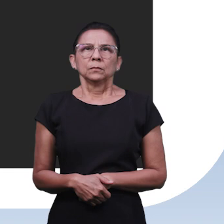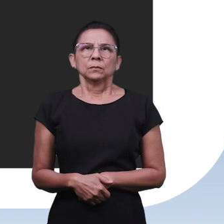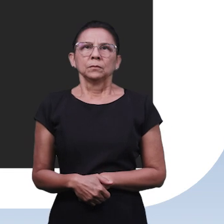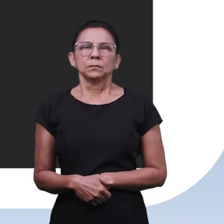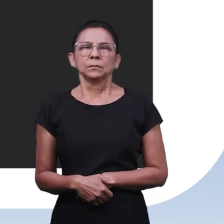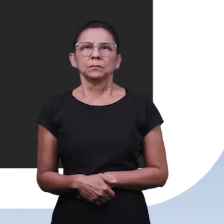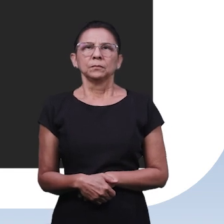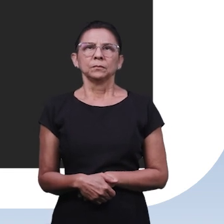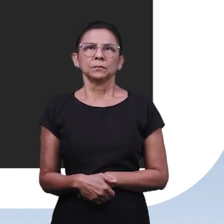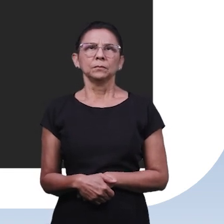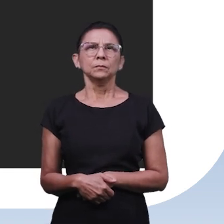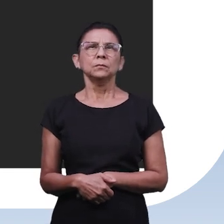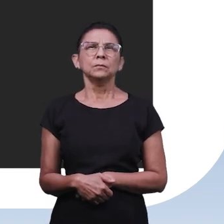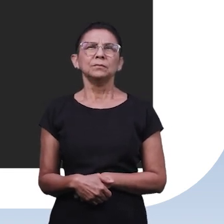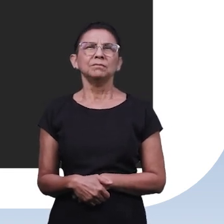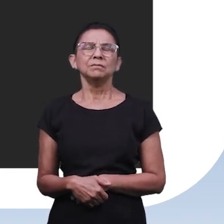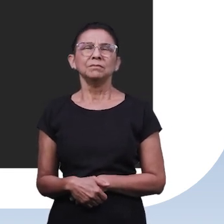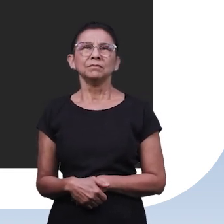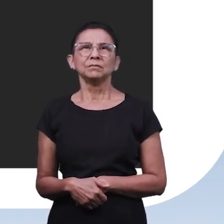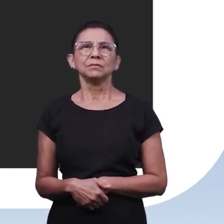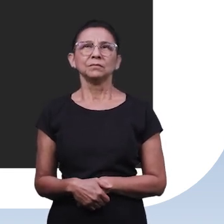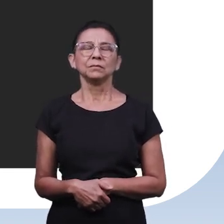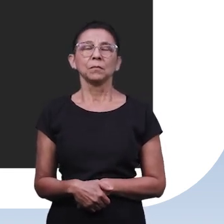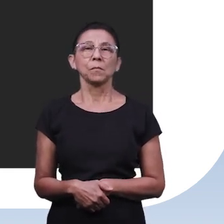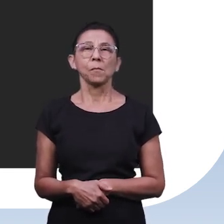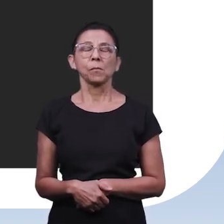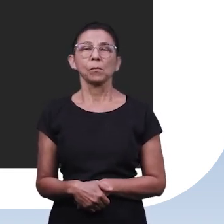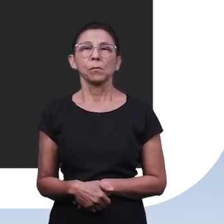immer dich so